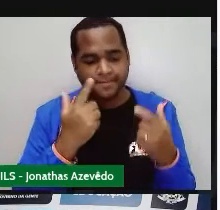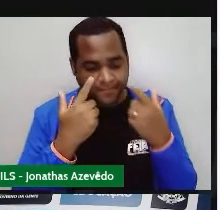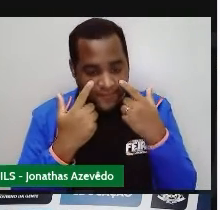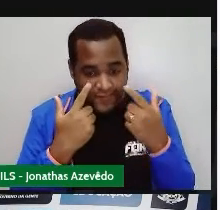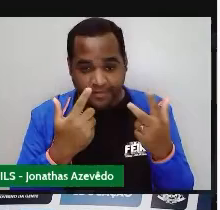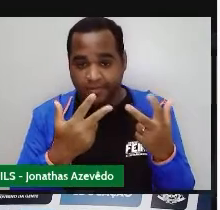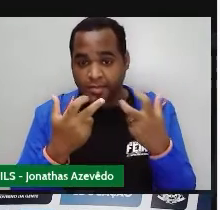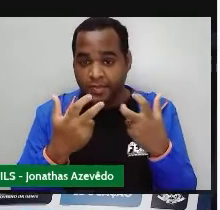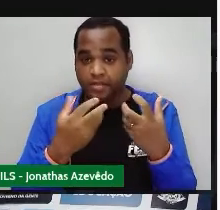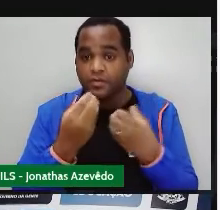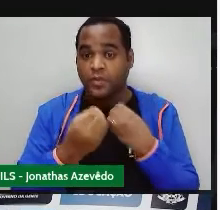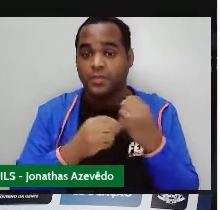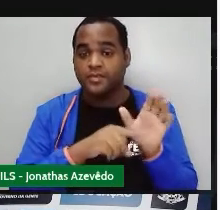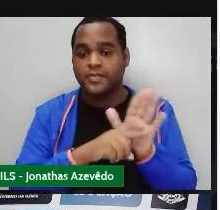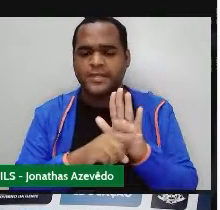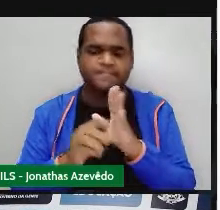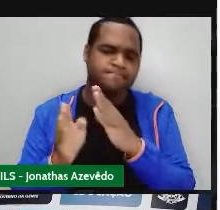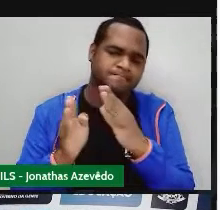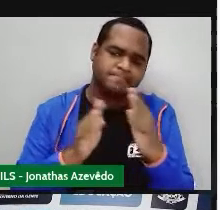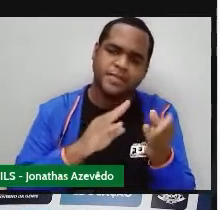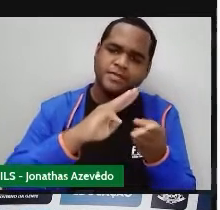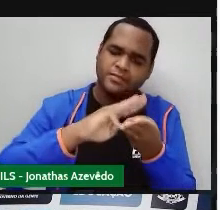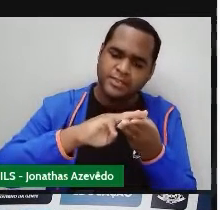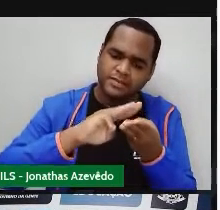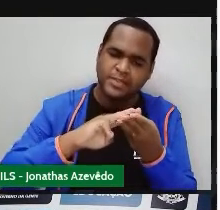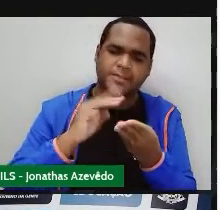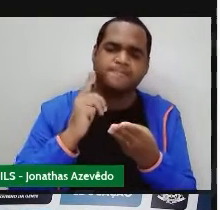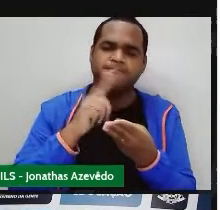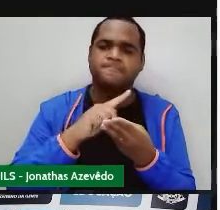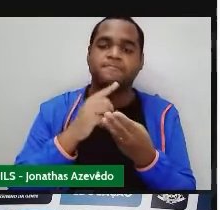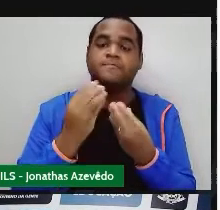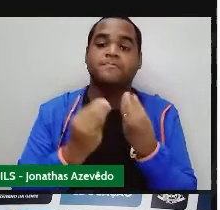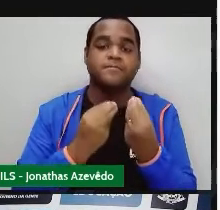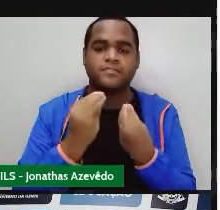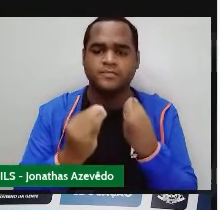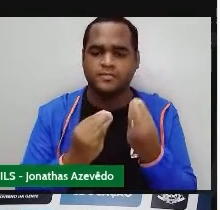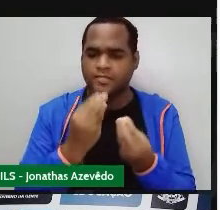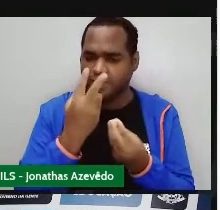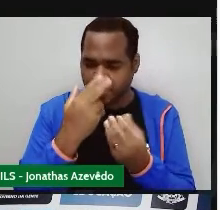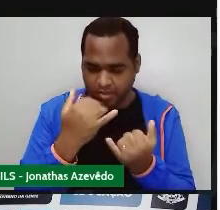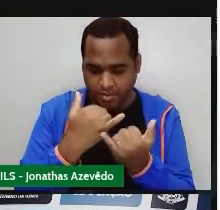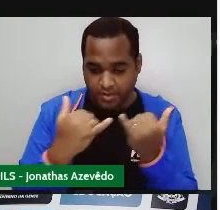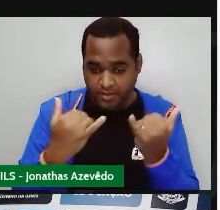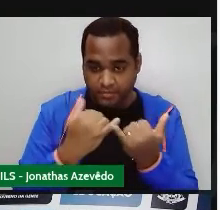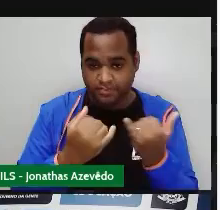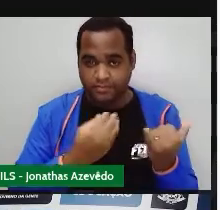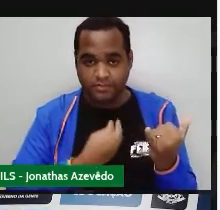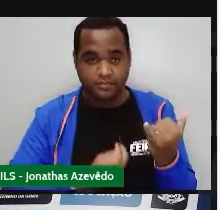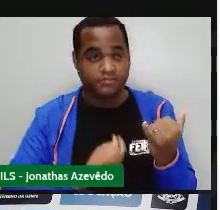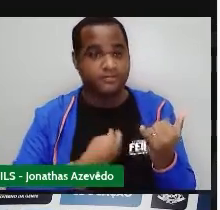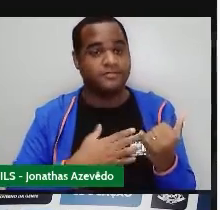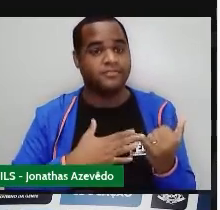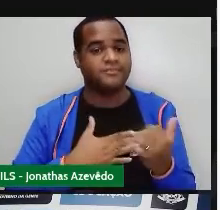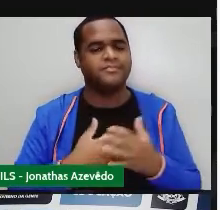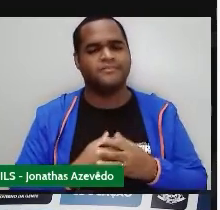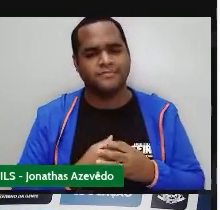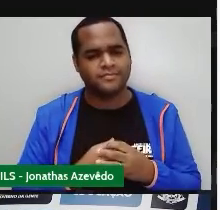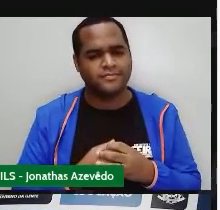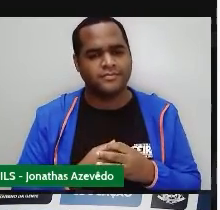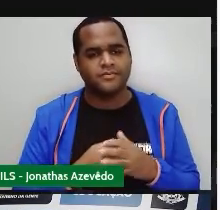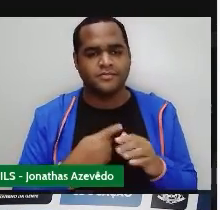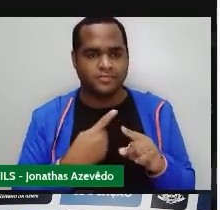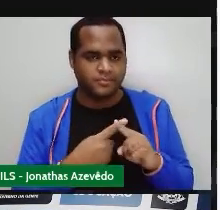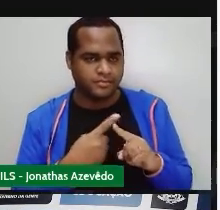enxergar matemática dessa forma né a matemática como sendo algo muito parecido com a nossa vida né